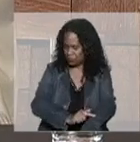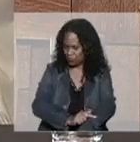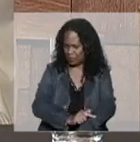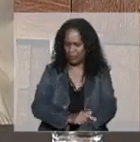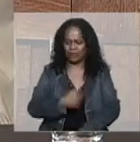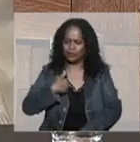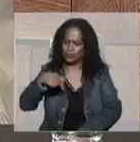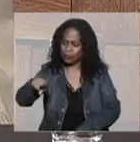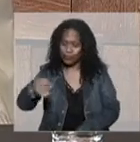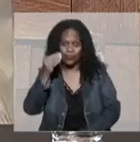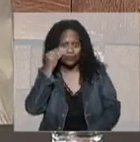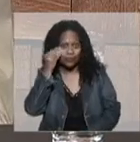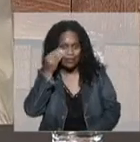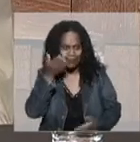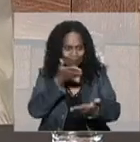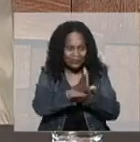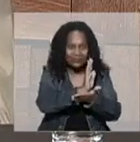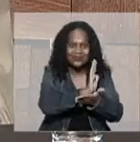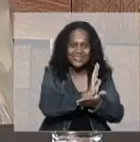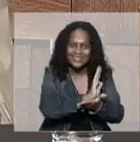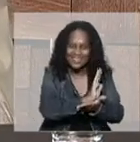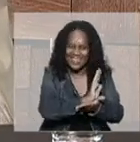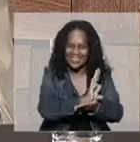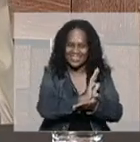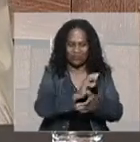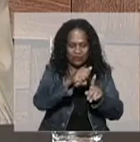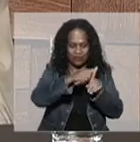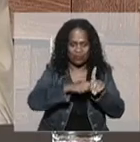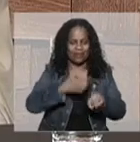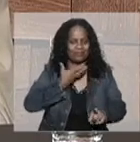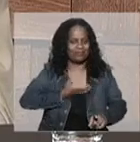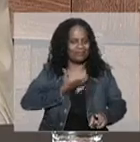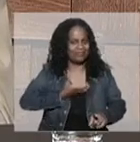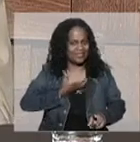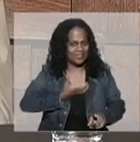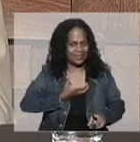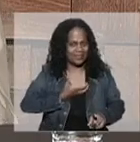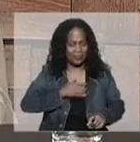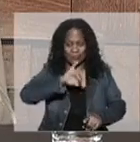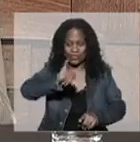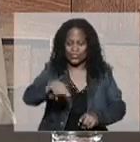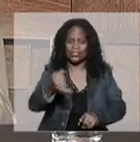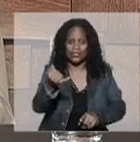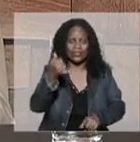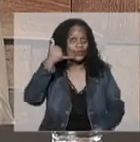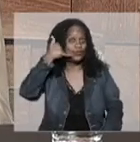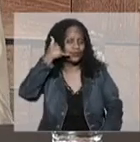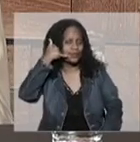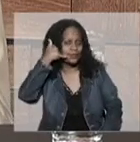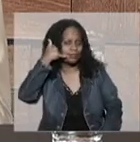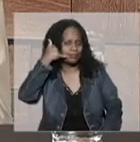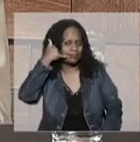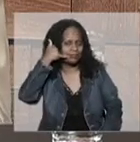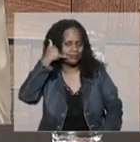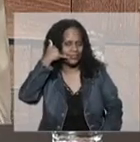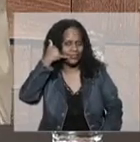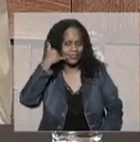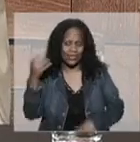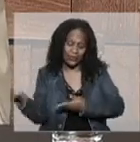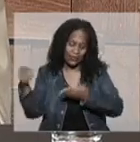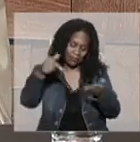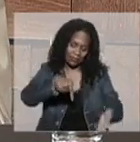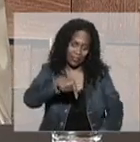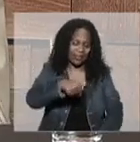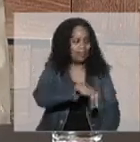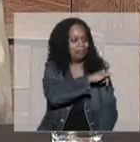Rádio Nacional, eu fiz o teste, passei. Isso foi em dezembro. Em janeiro eles me ligaram Olha. e